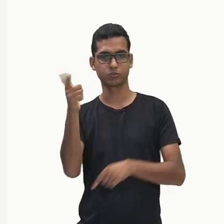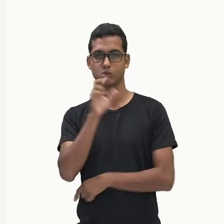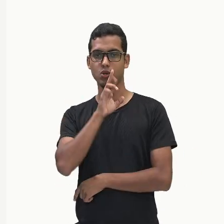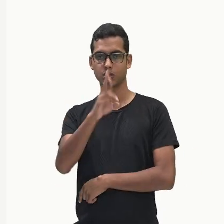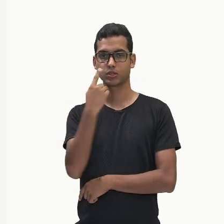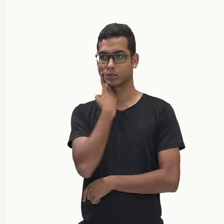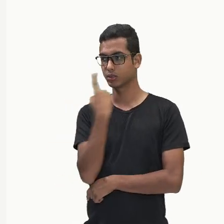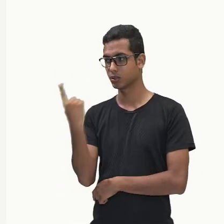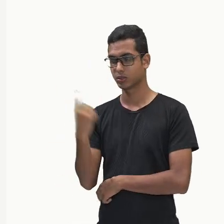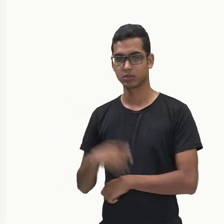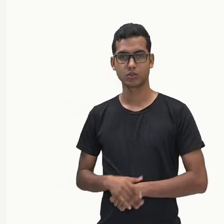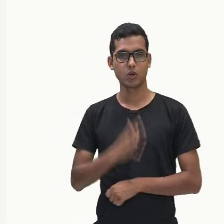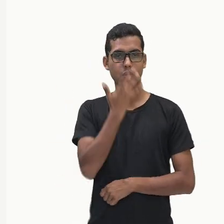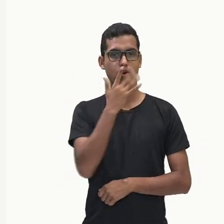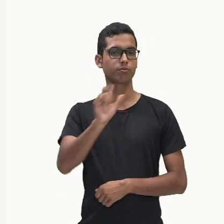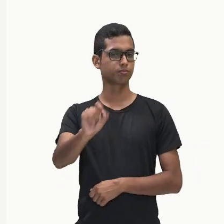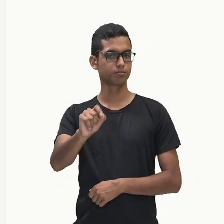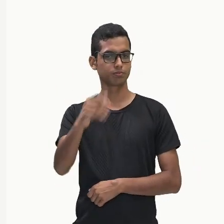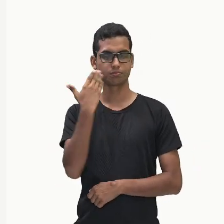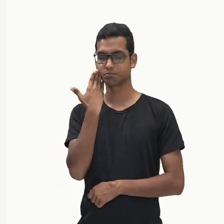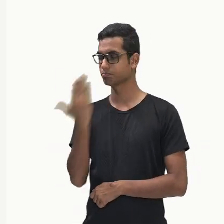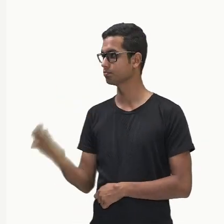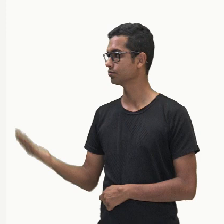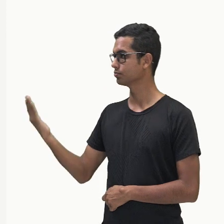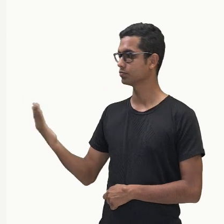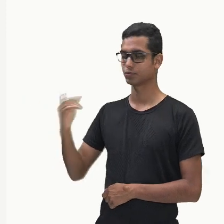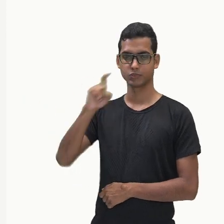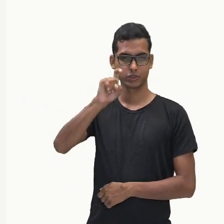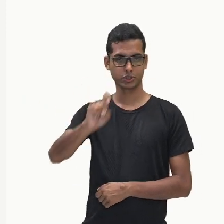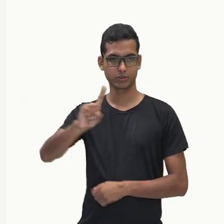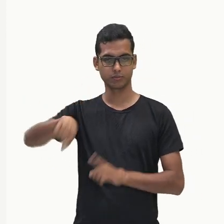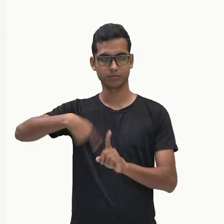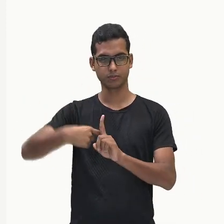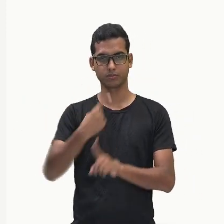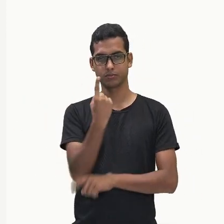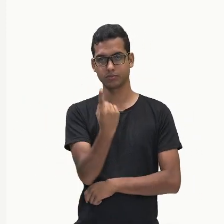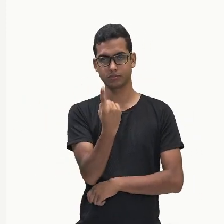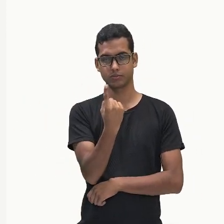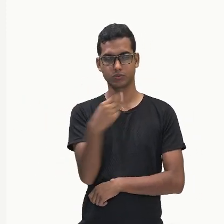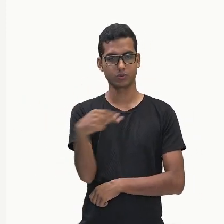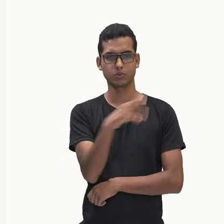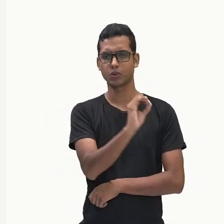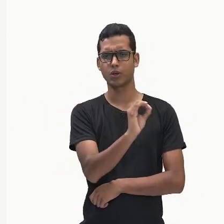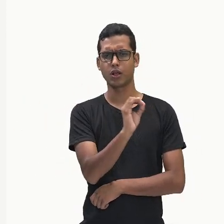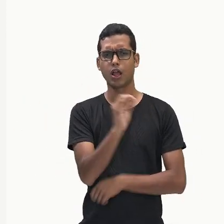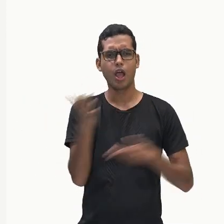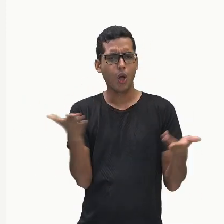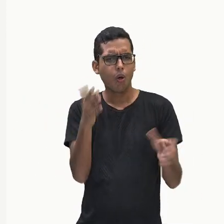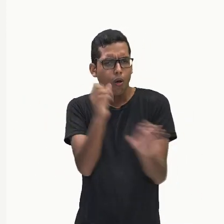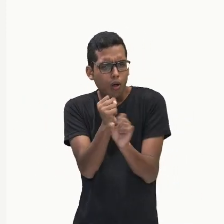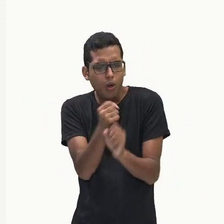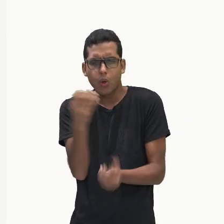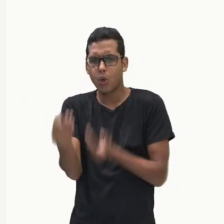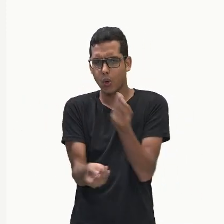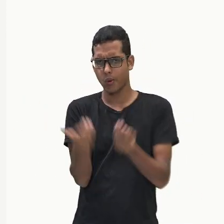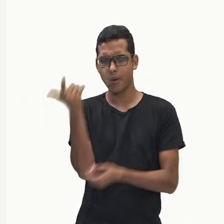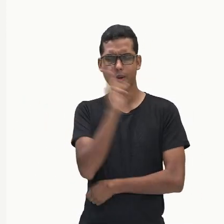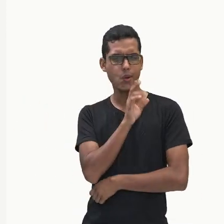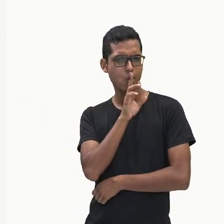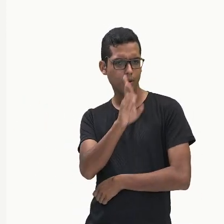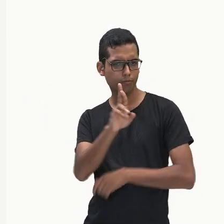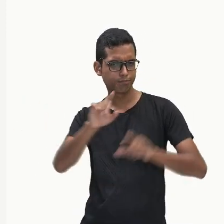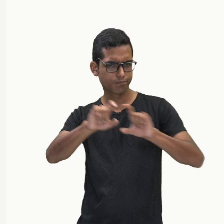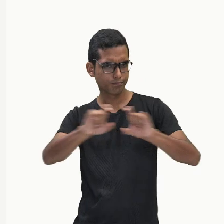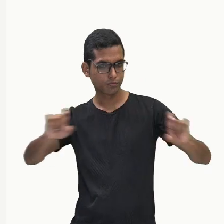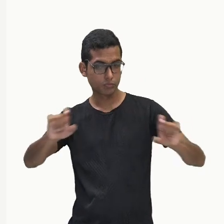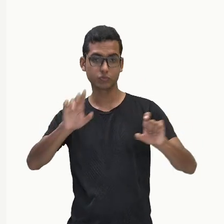daqui, x mais 1 igual a 0. Como é que a gente consegue, então, essa função equivalente? Repito,